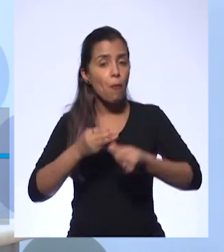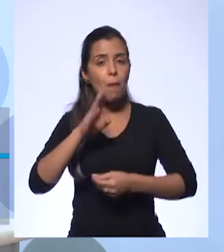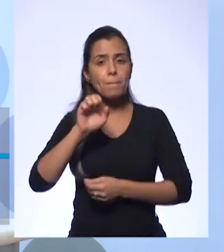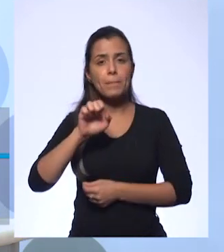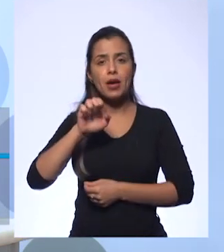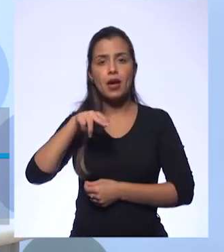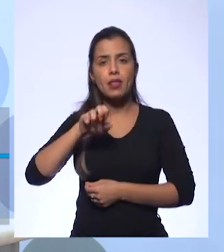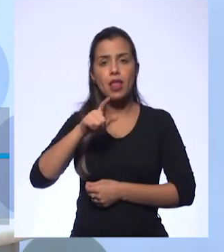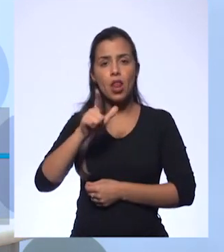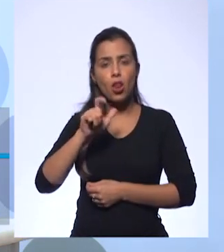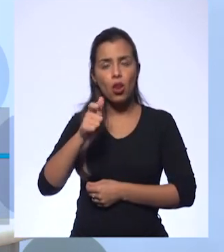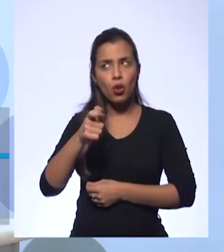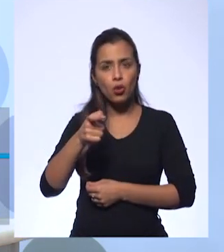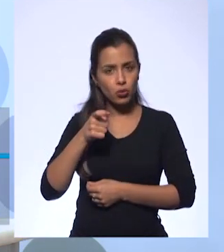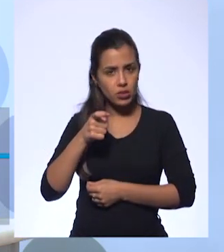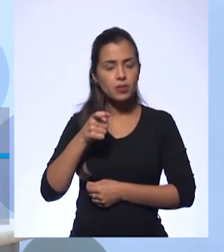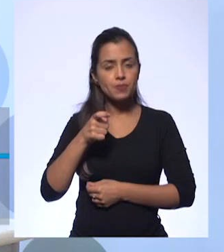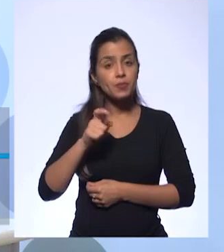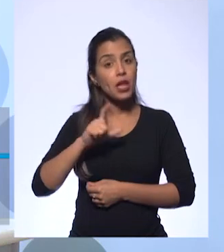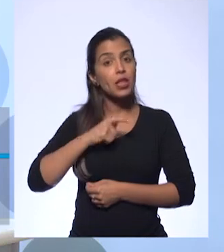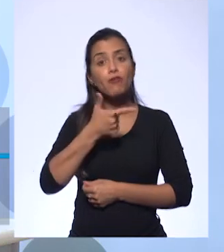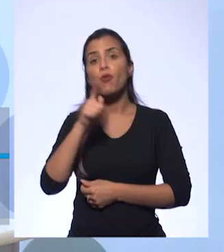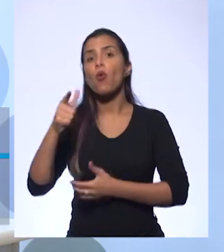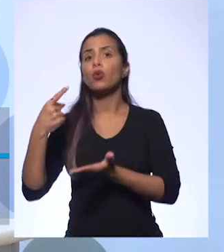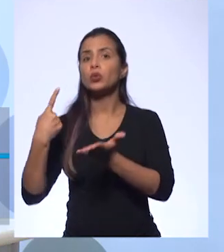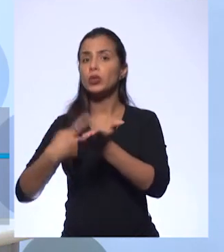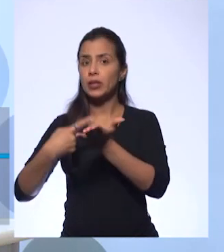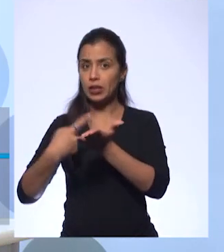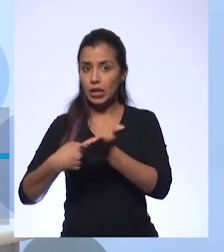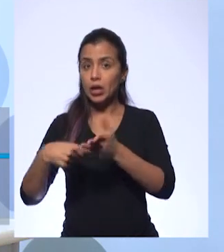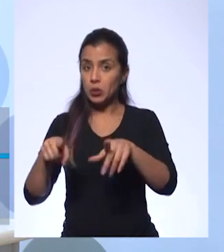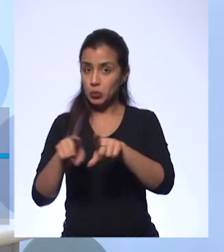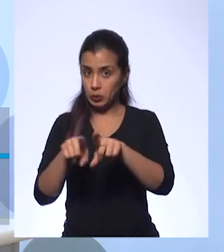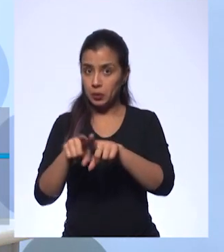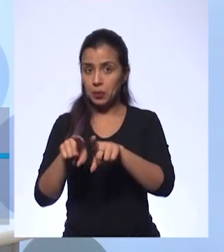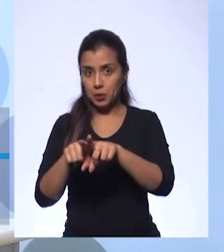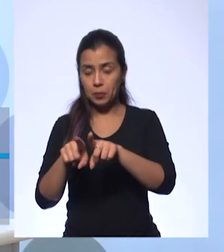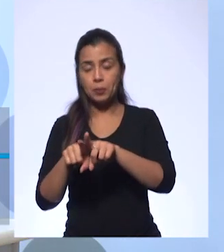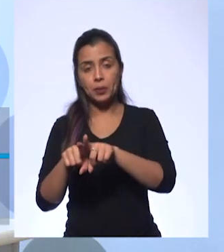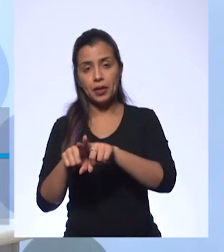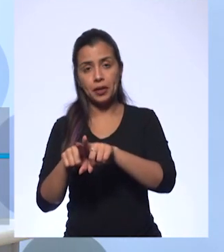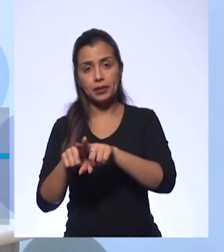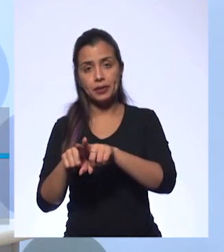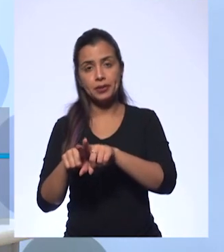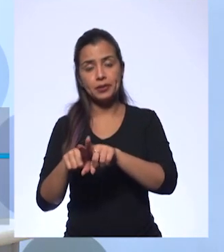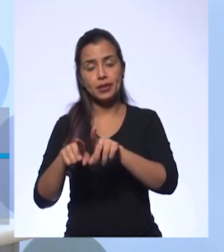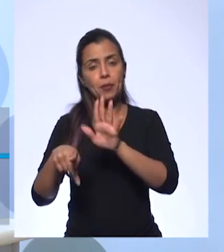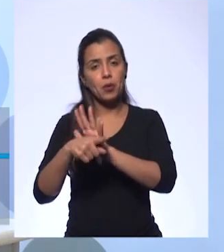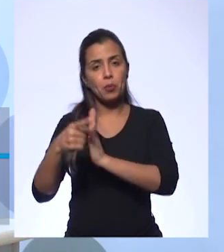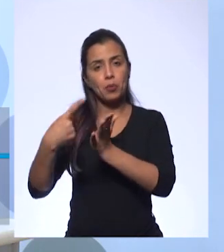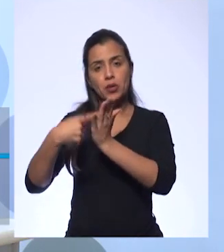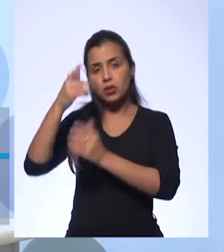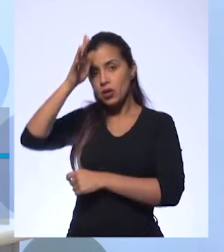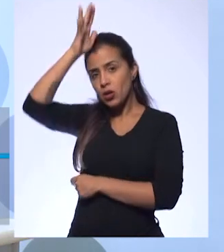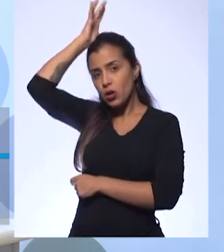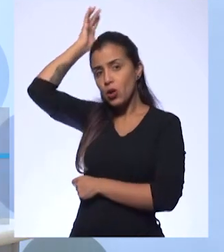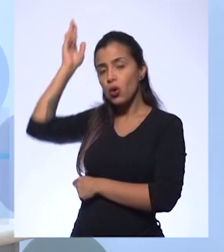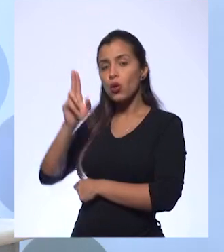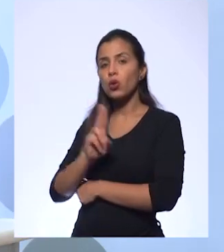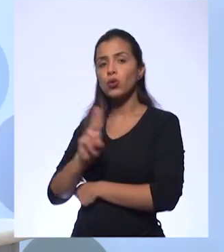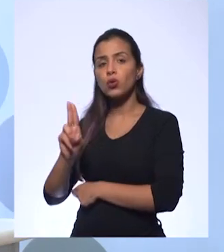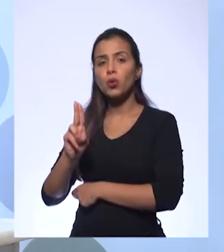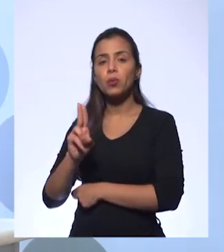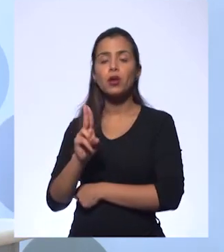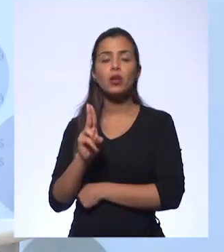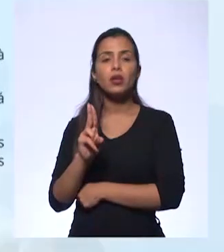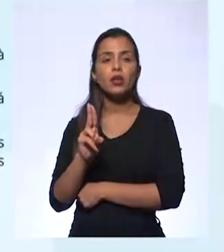outro tratado, né, envolvendo aí antes do processo aí do Tratado de Roma, que nós chamamos aí de Declaração